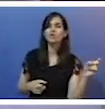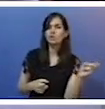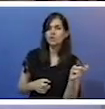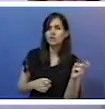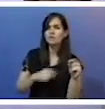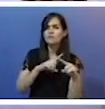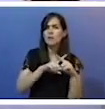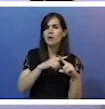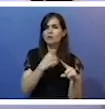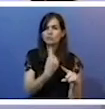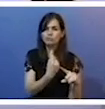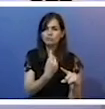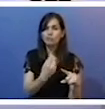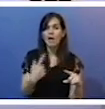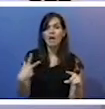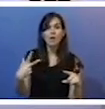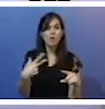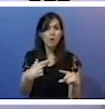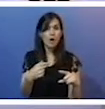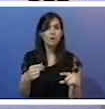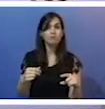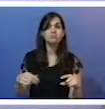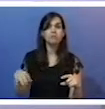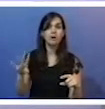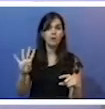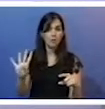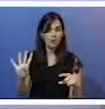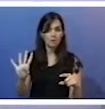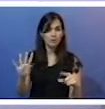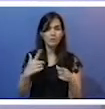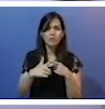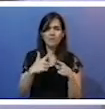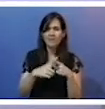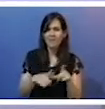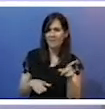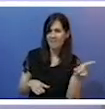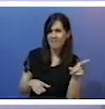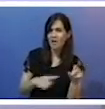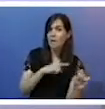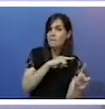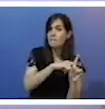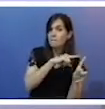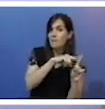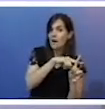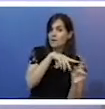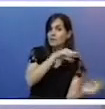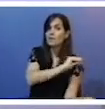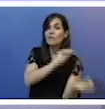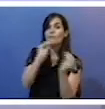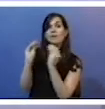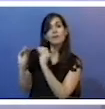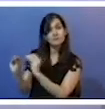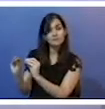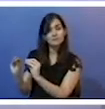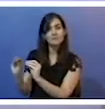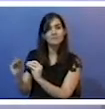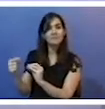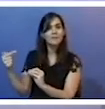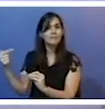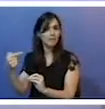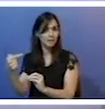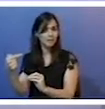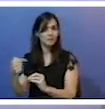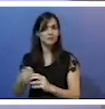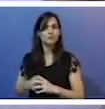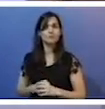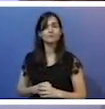esquerdo o sinal de igual vou passar esse um tá fazendo uma conta demais vou passar para o lado direito aqui ele vai fazer